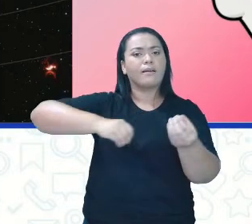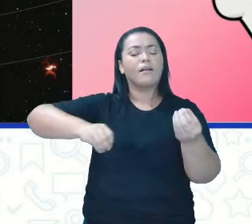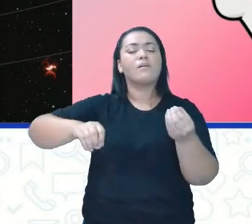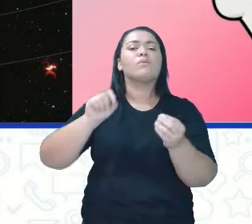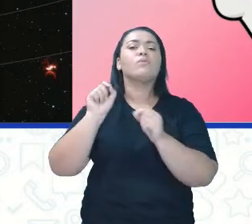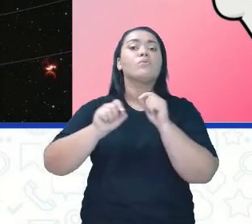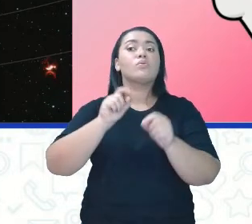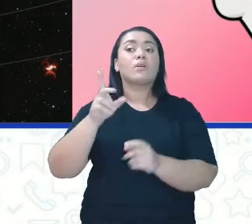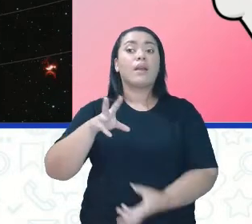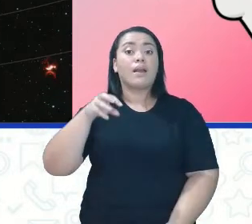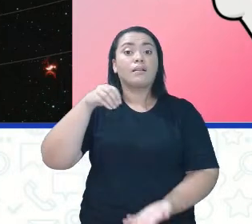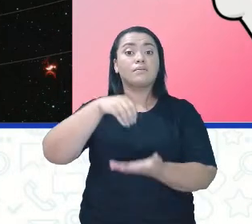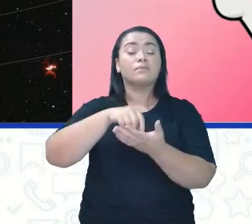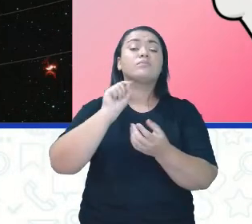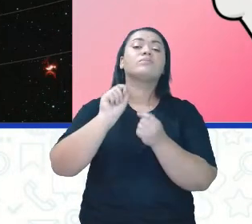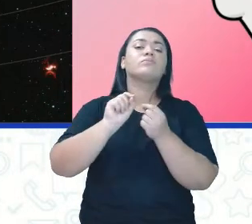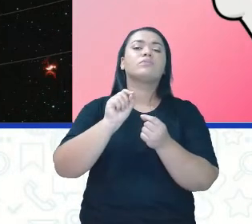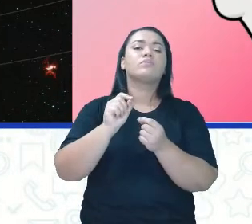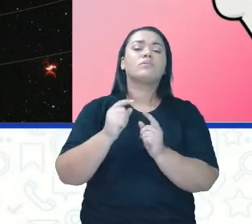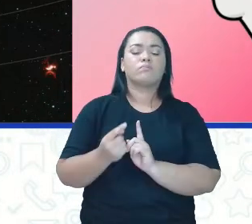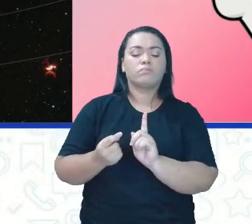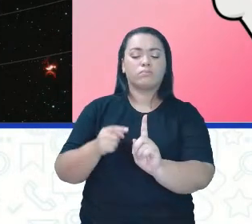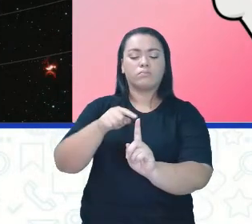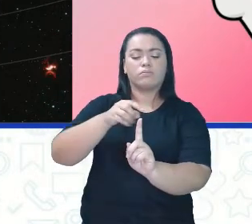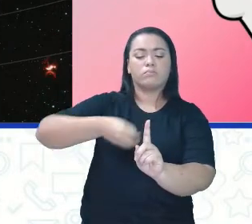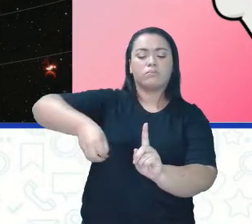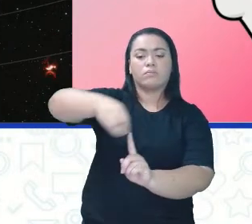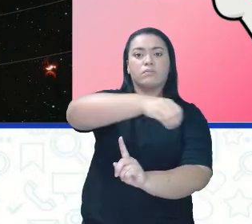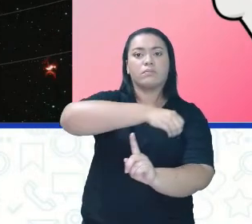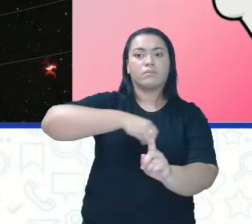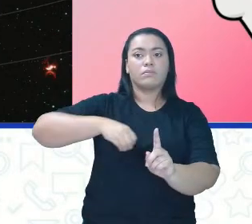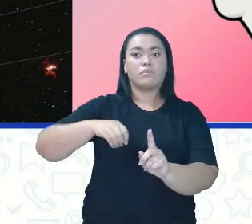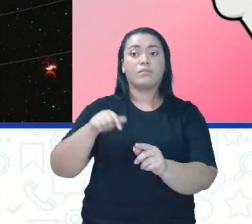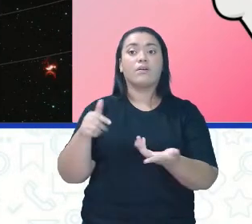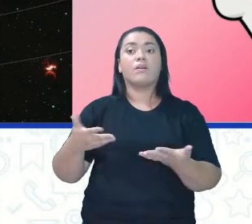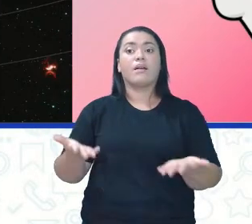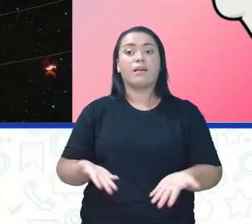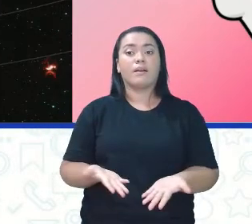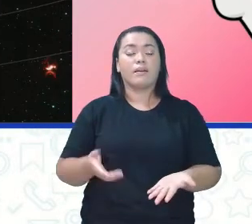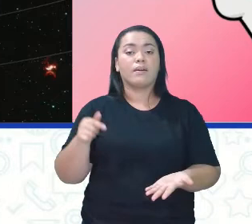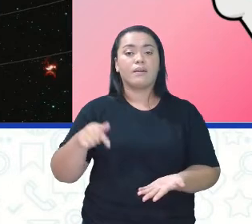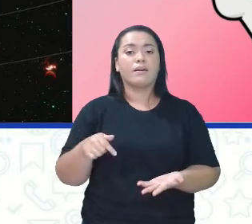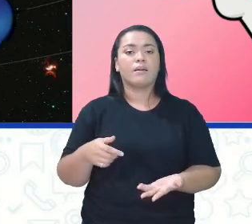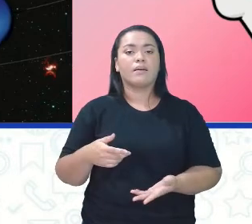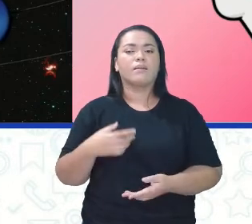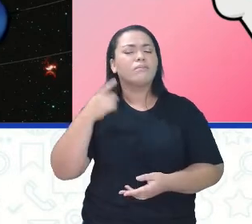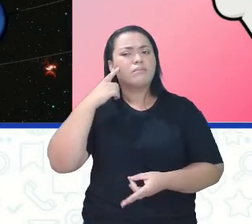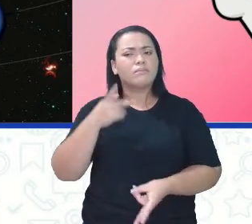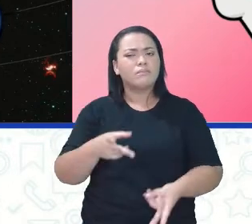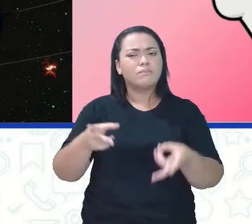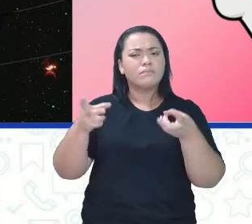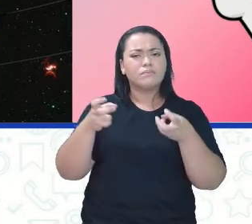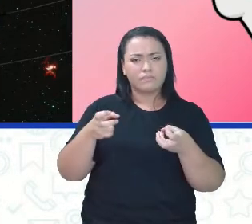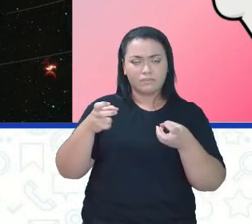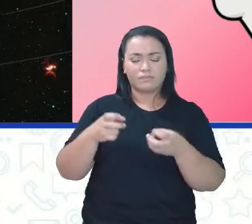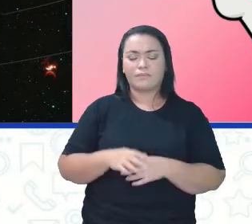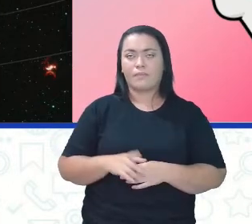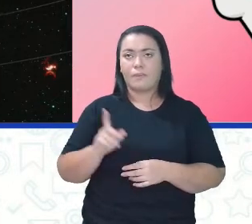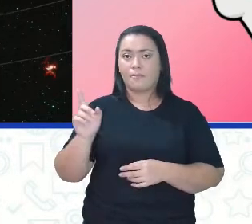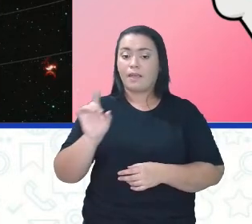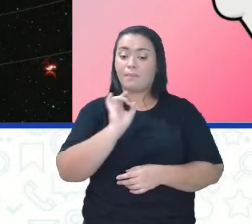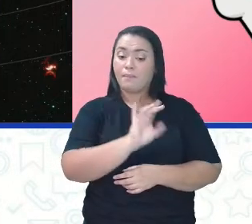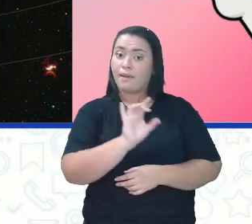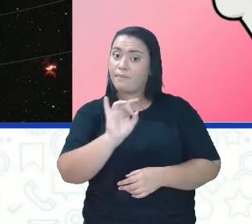centro, né, como o próprio nome diz, é a questão aí do planeta Terra. E aí a gente vai ver um pouquinho que cada um